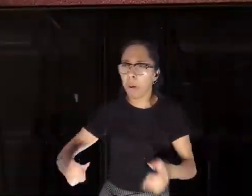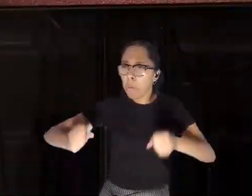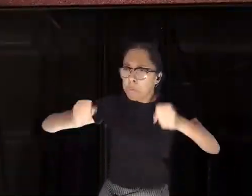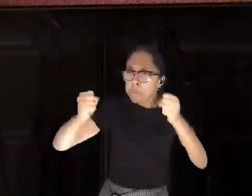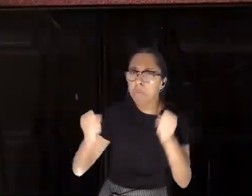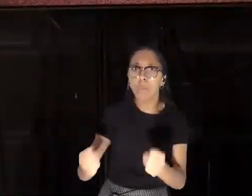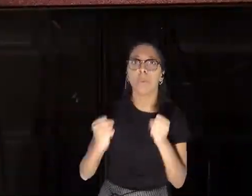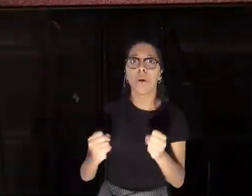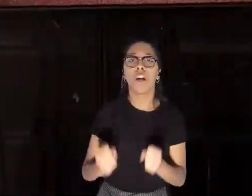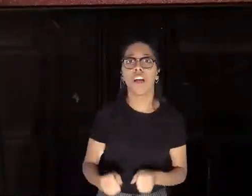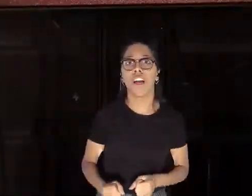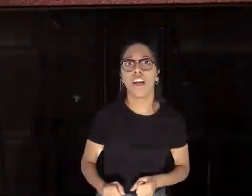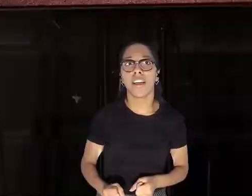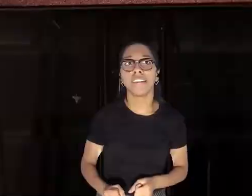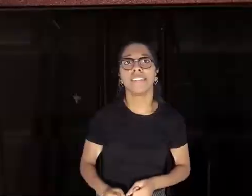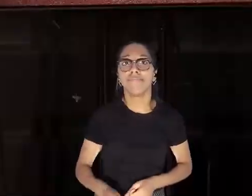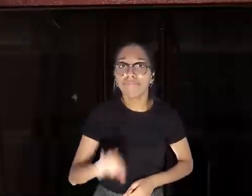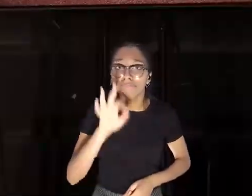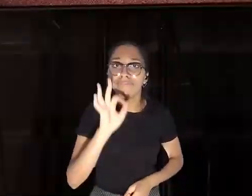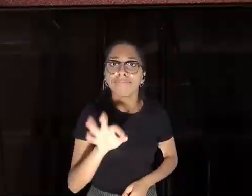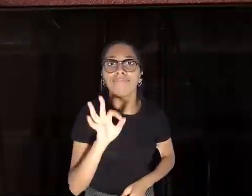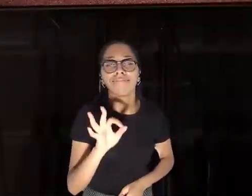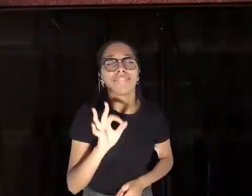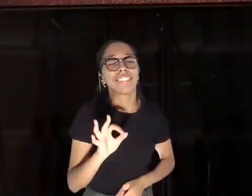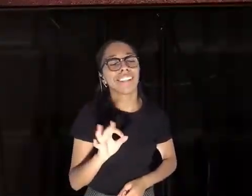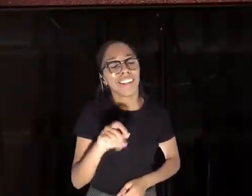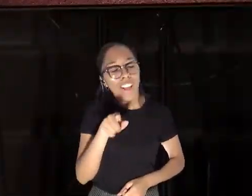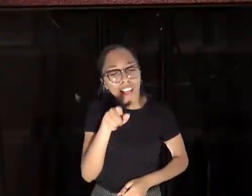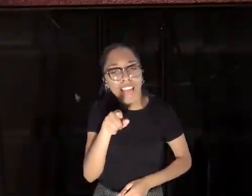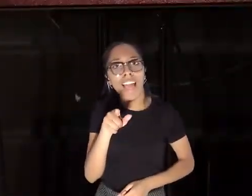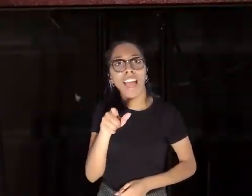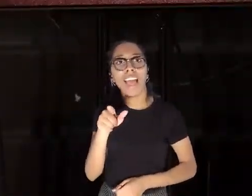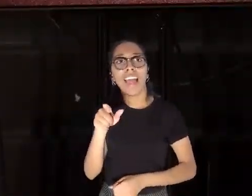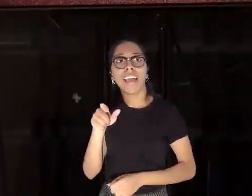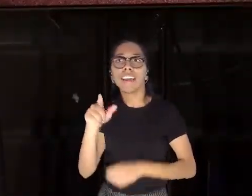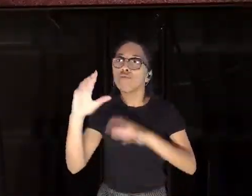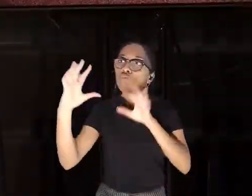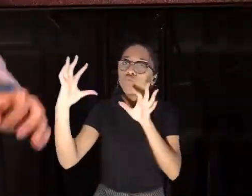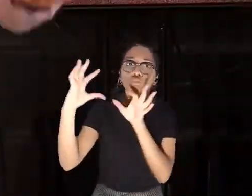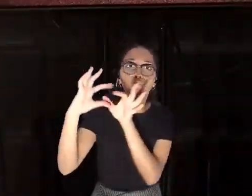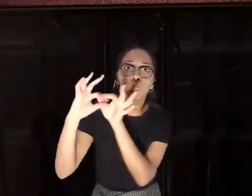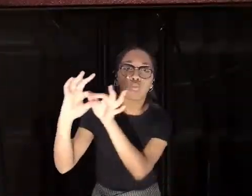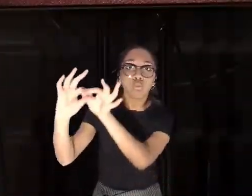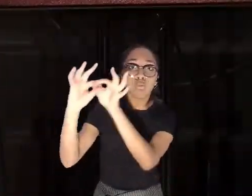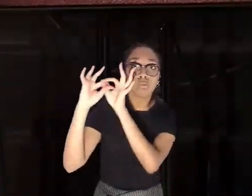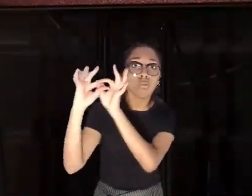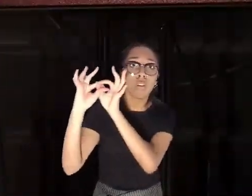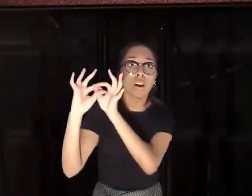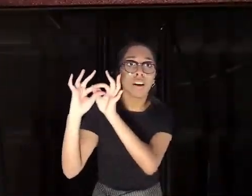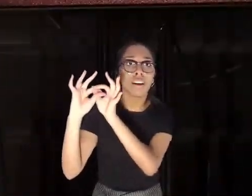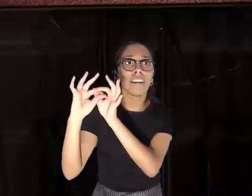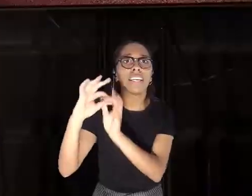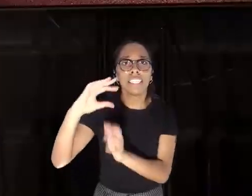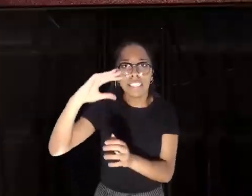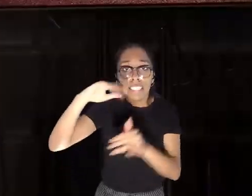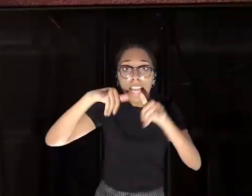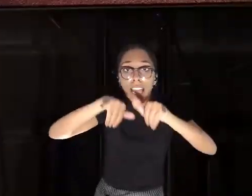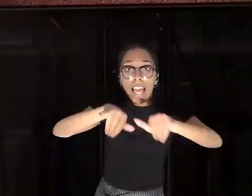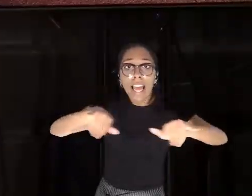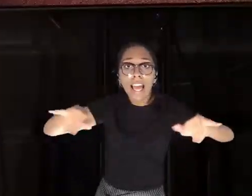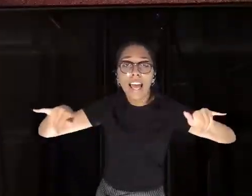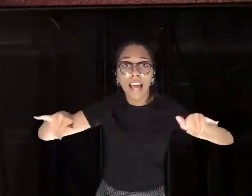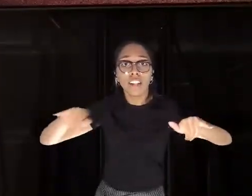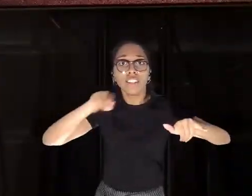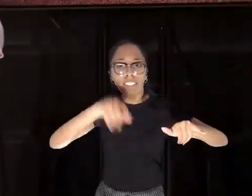E é assim que vai ser a sua regeneração. Se você buscar o Espírito Santo, levanta a sua mão para cá. Eu declaro que haverá uma mudança livre na sua